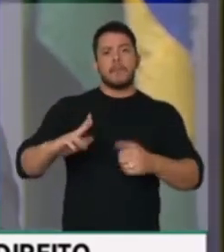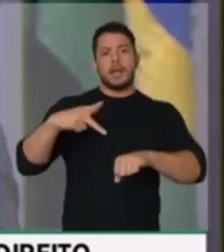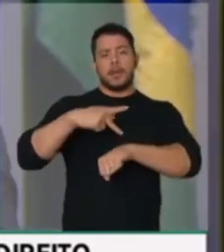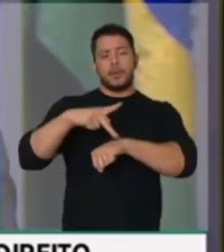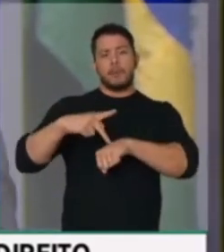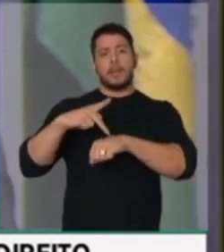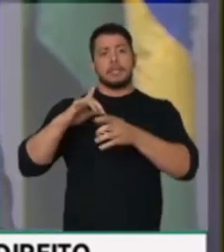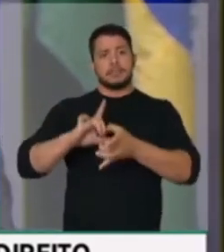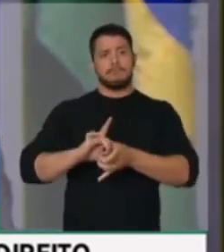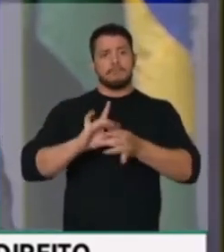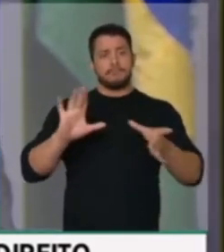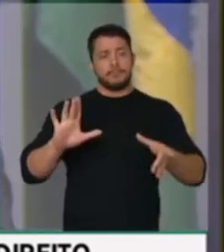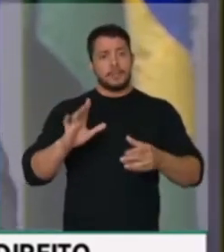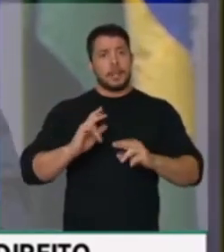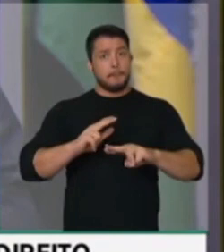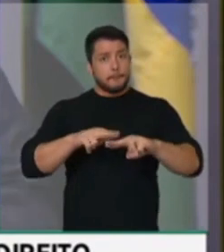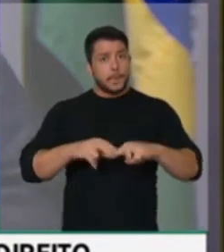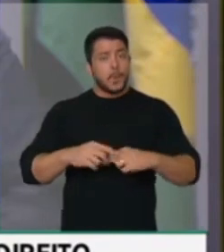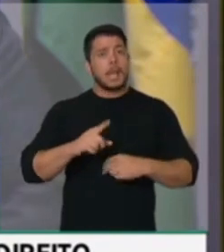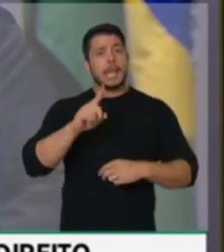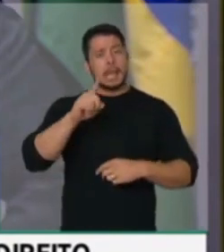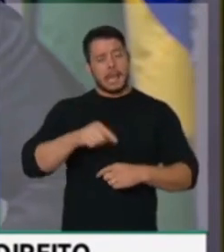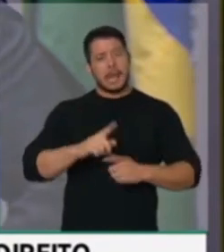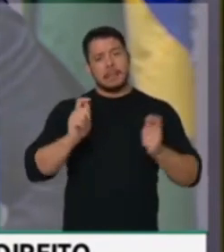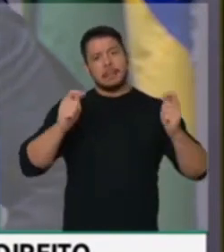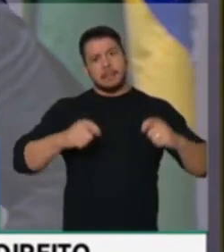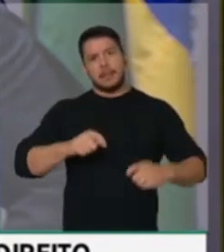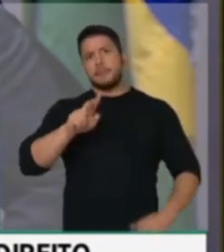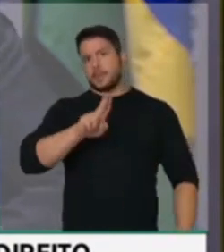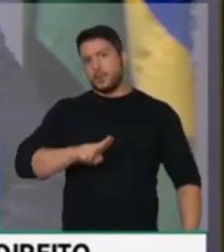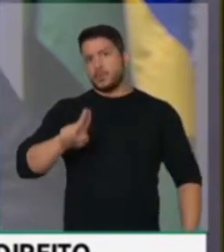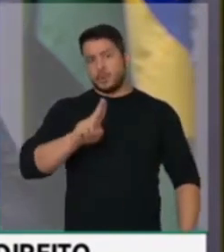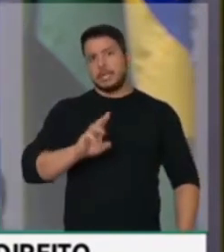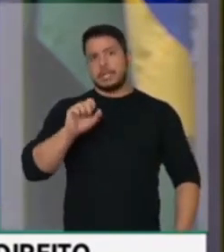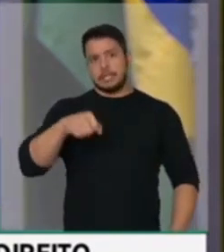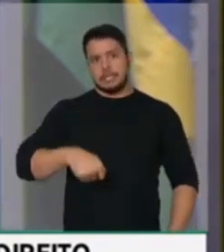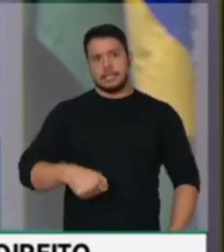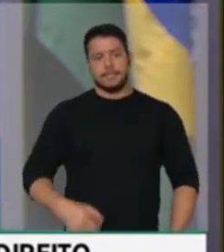tipo penal terá aplicabilidade no nosso ordenamento jurídico. Obrigado.